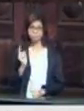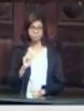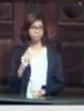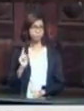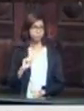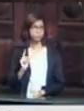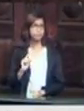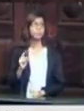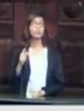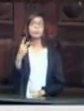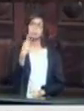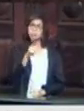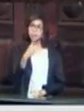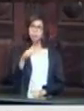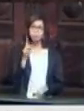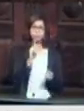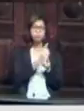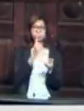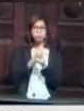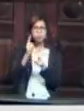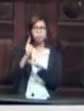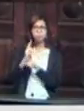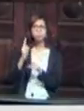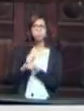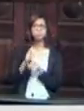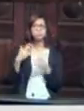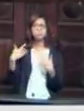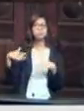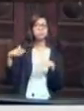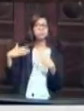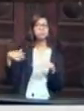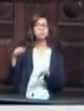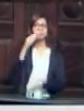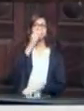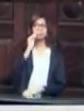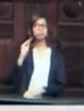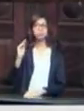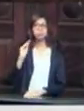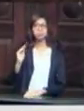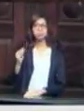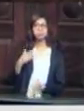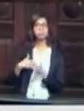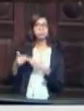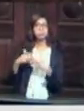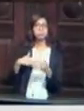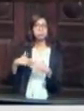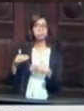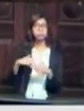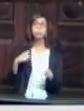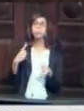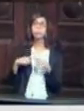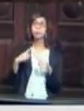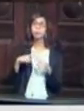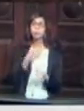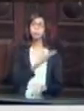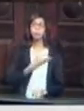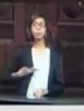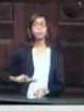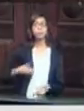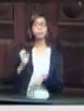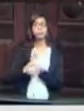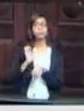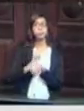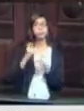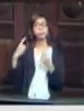um descumprimento, um desleixo ou uma desconsideração por parte do governo do Estado do Rio de Janeiro em relação